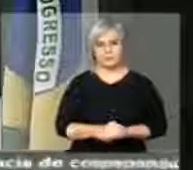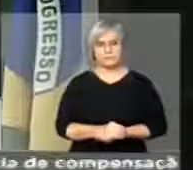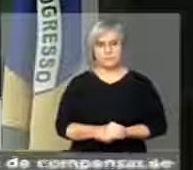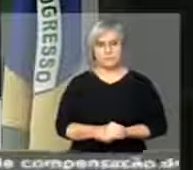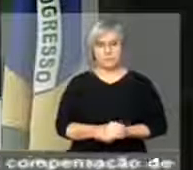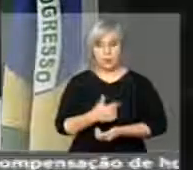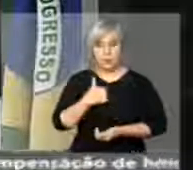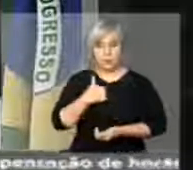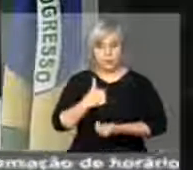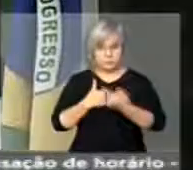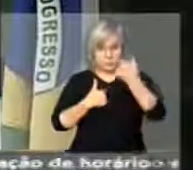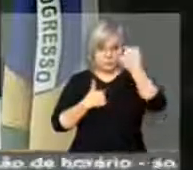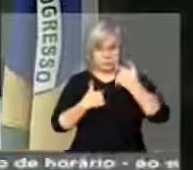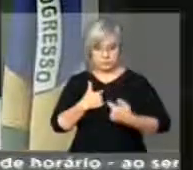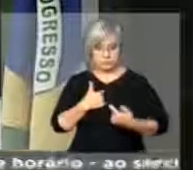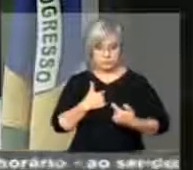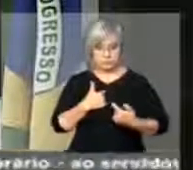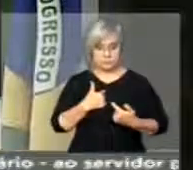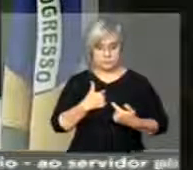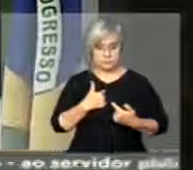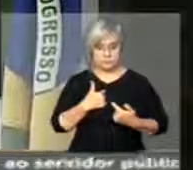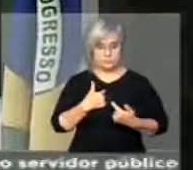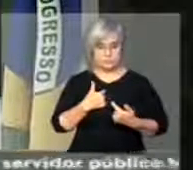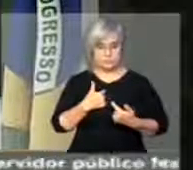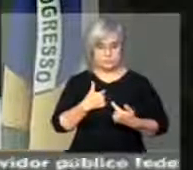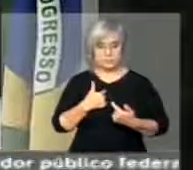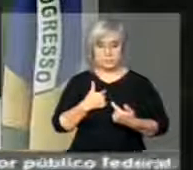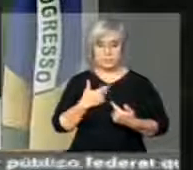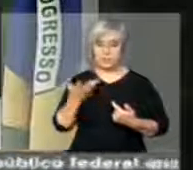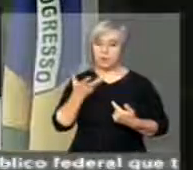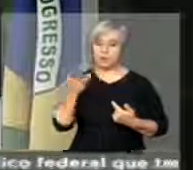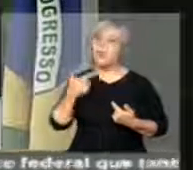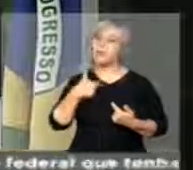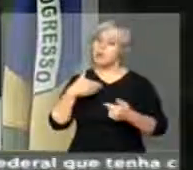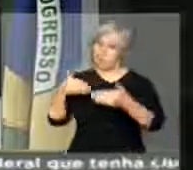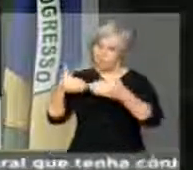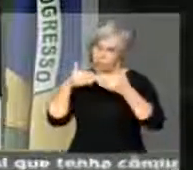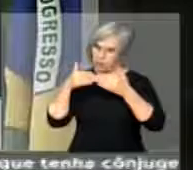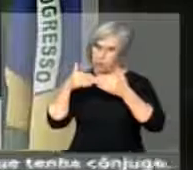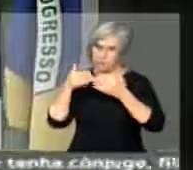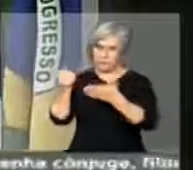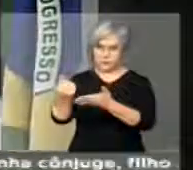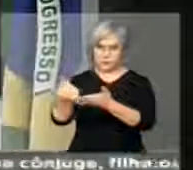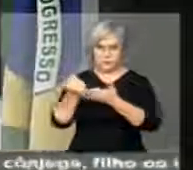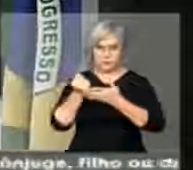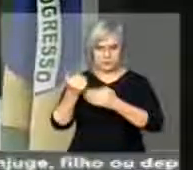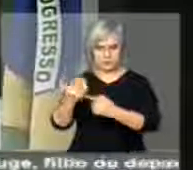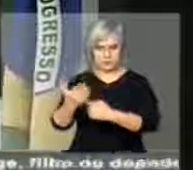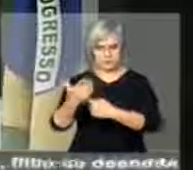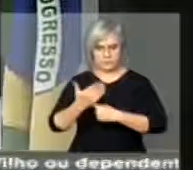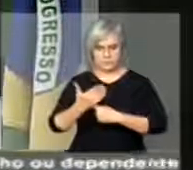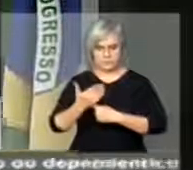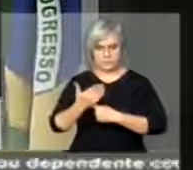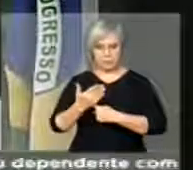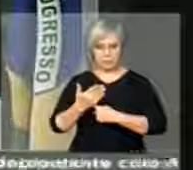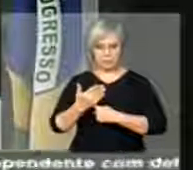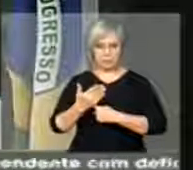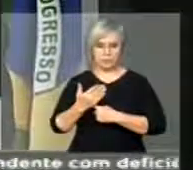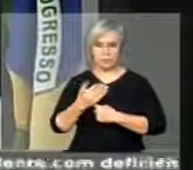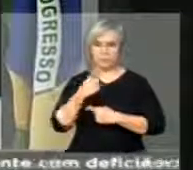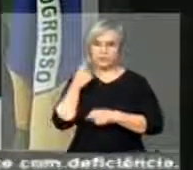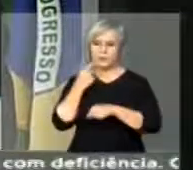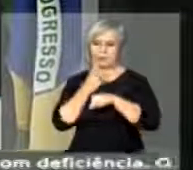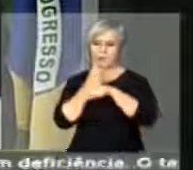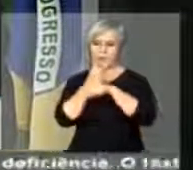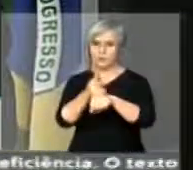Eu quero, e isso vou pedir a colaboração do procurador